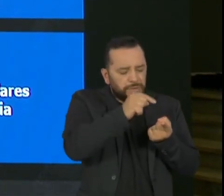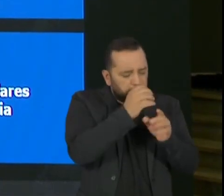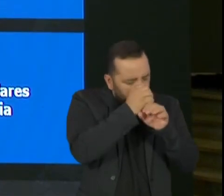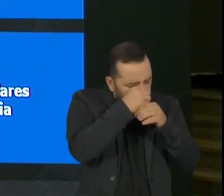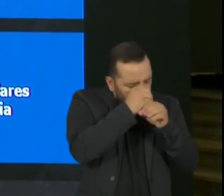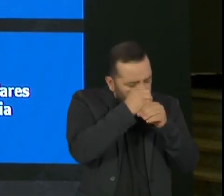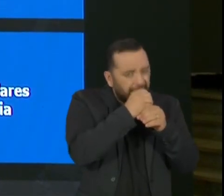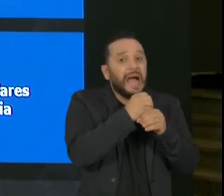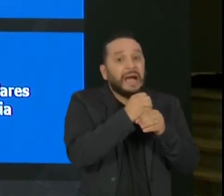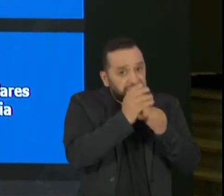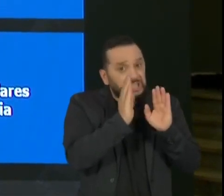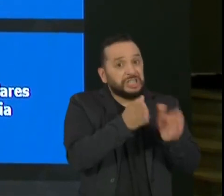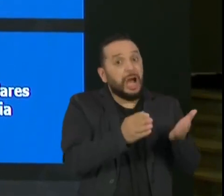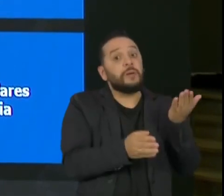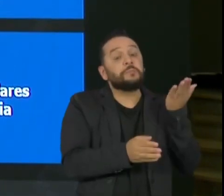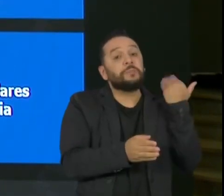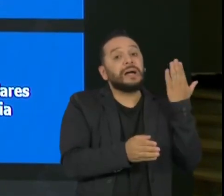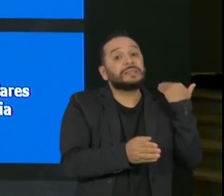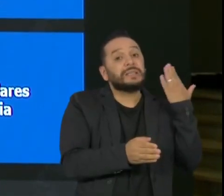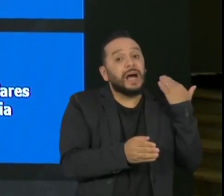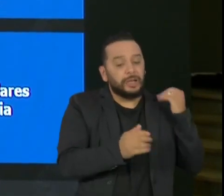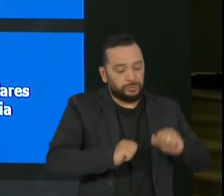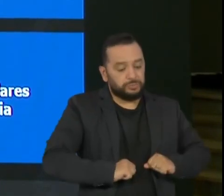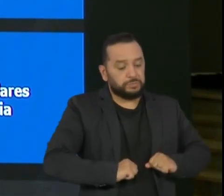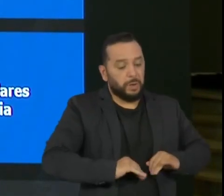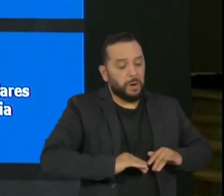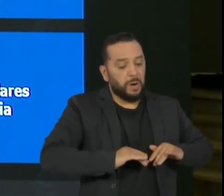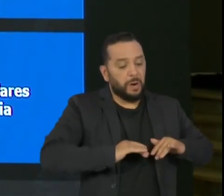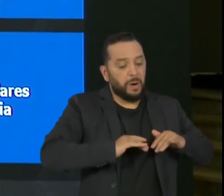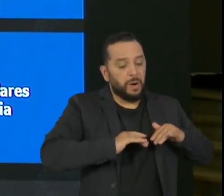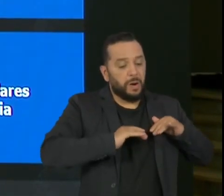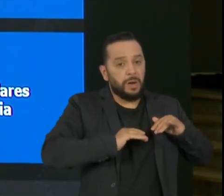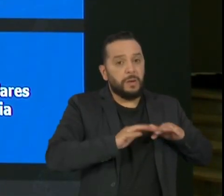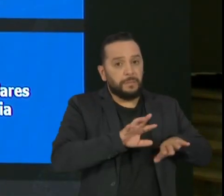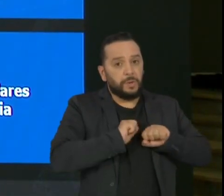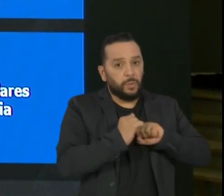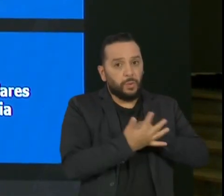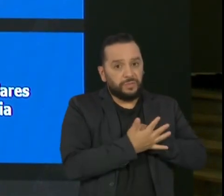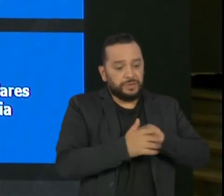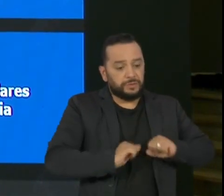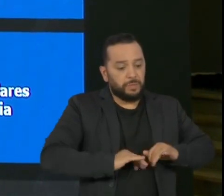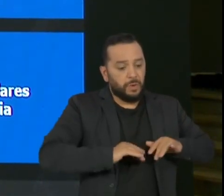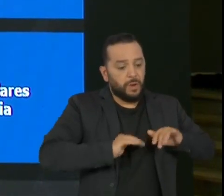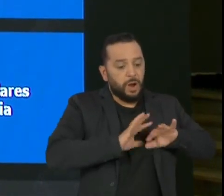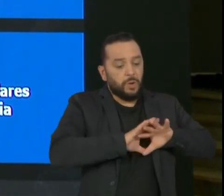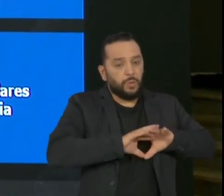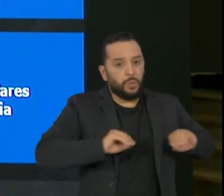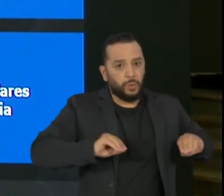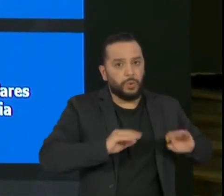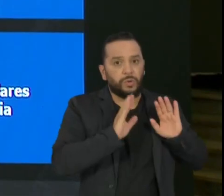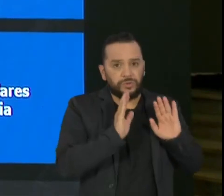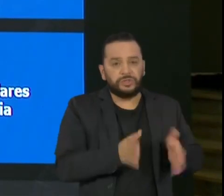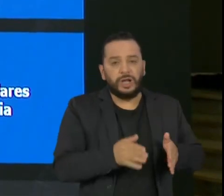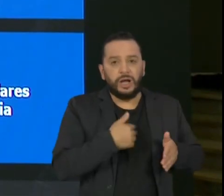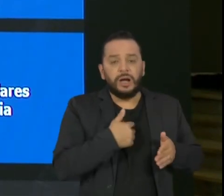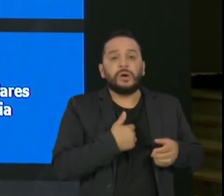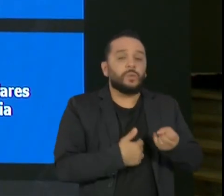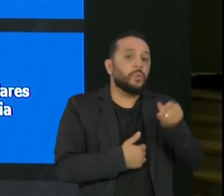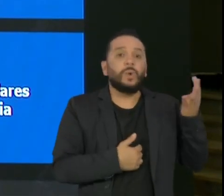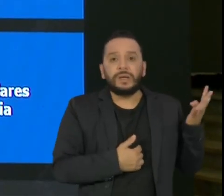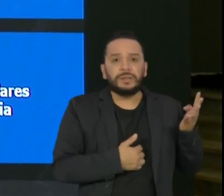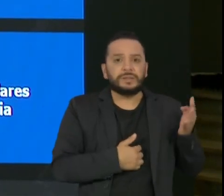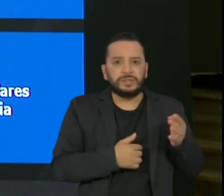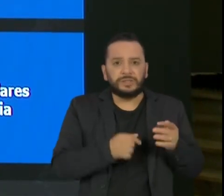exatamente quantas infecções ocorreram, em que período, em que local e em que